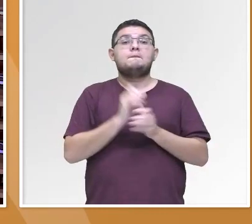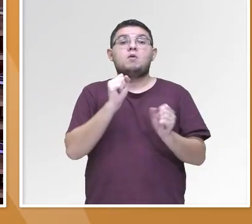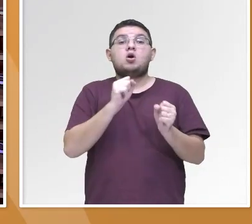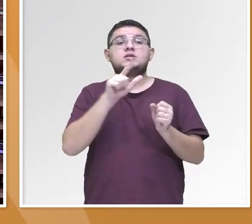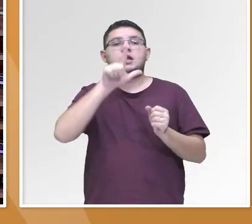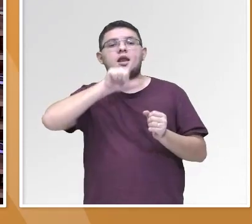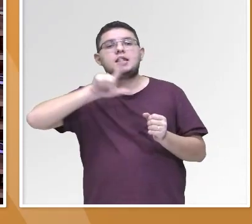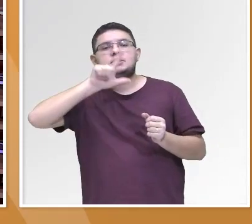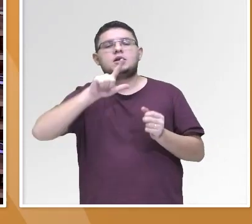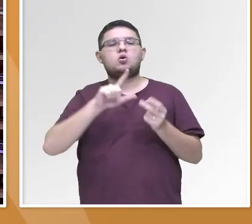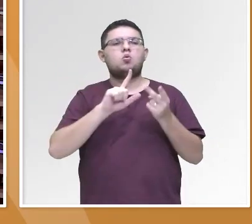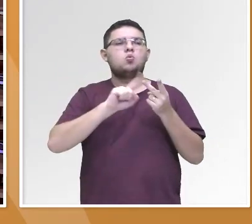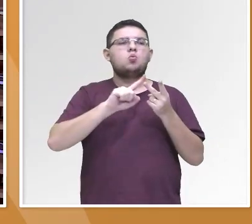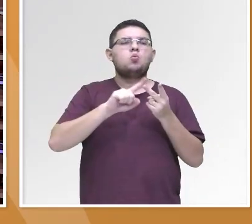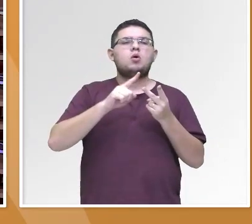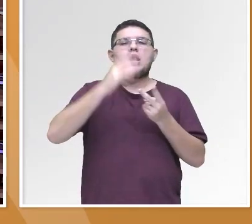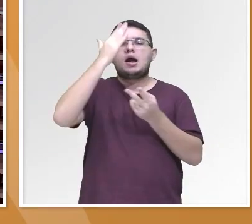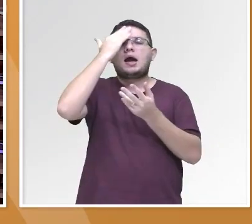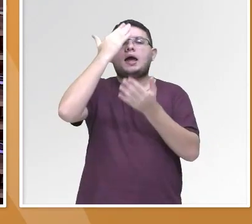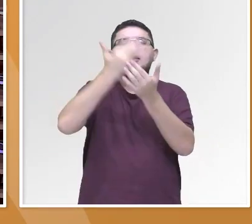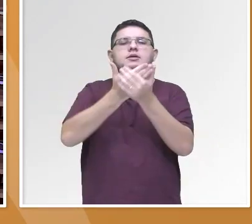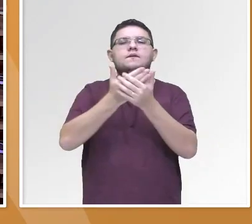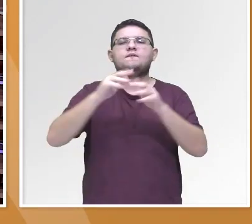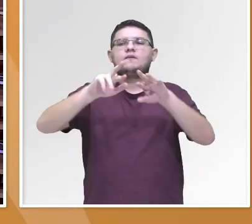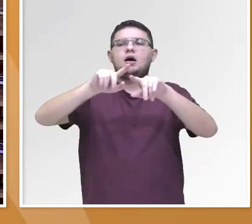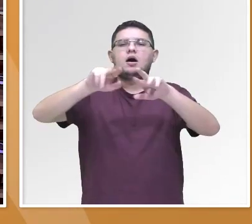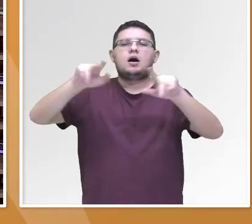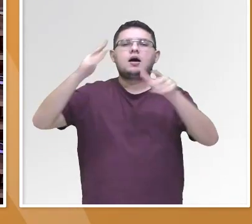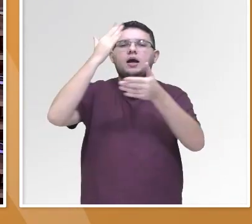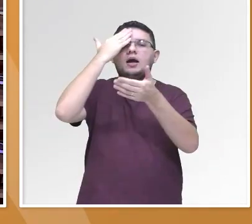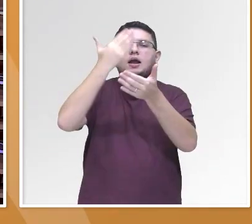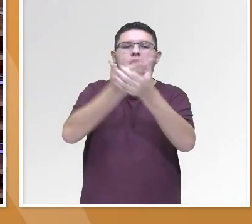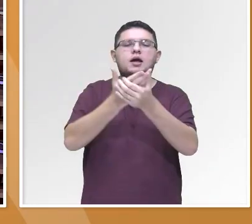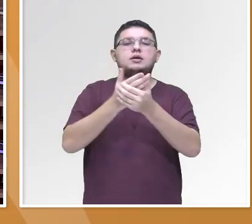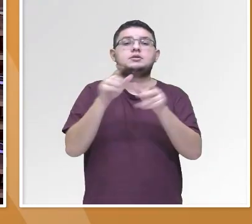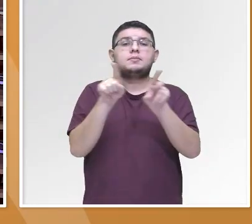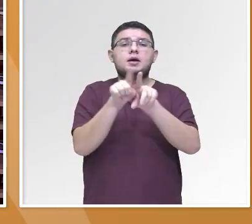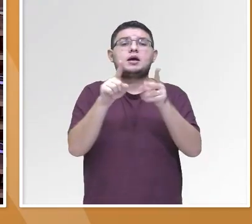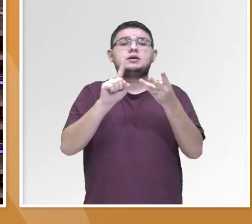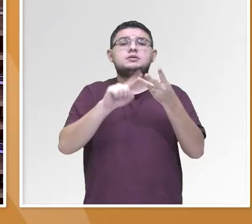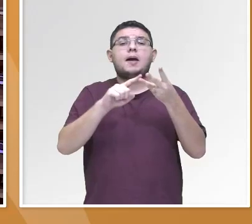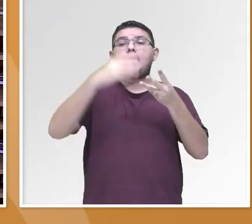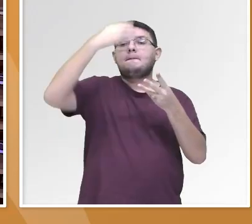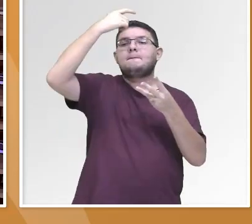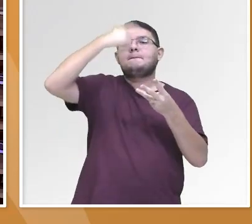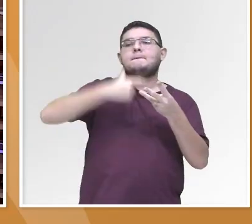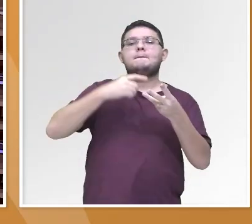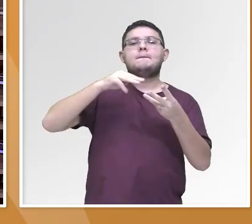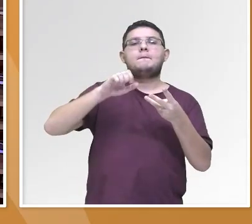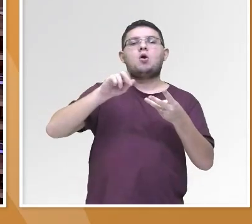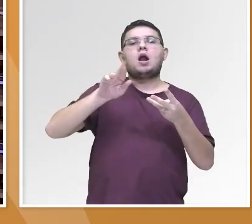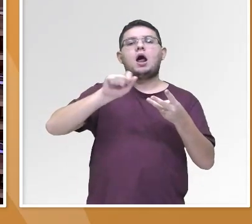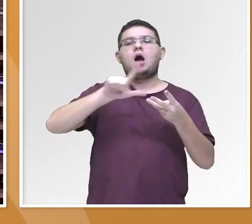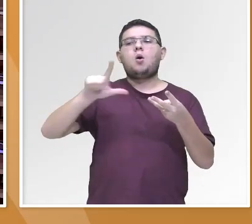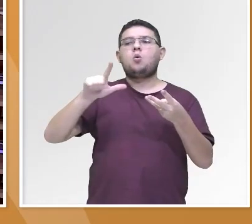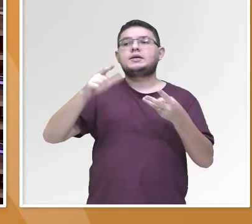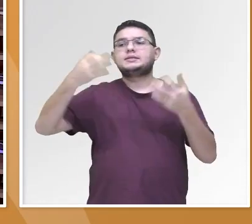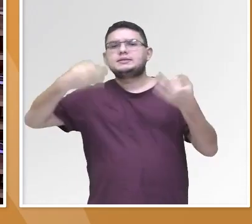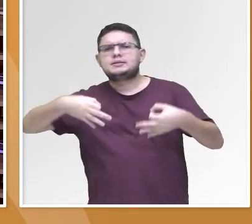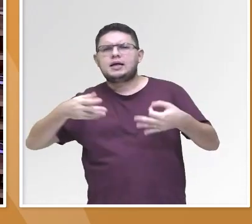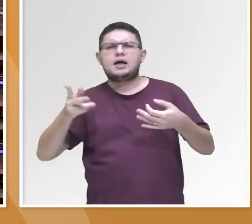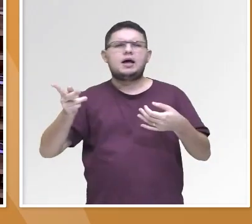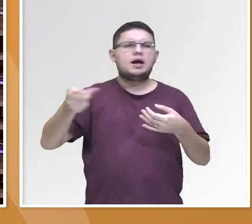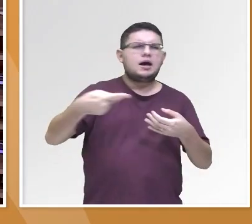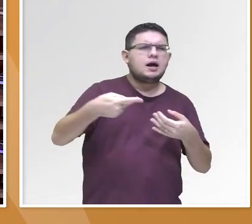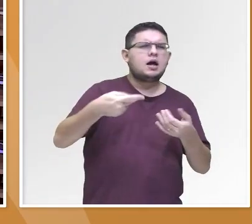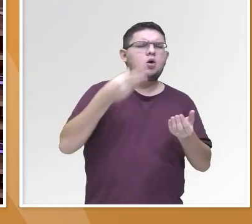as crenças, ou seja, o conjunto de crenças que um povo acredita, o sentido de moral, o que é certo, o que é errado, o que um povo acredita que